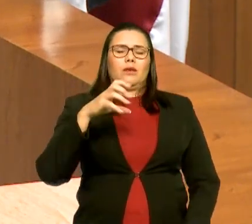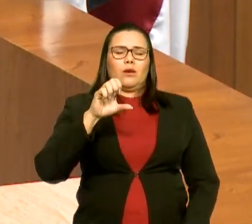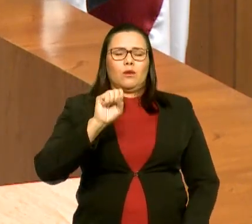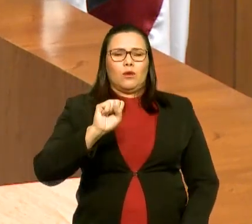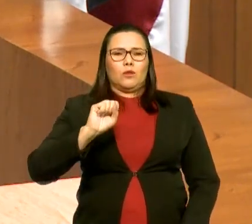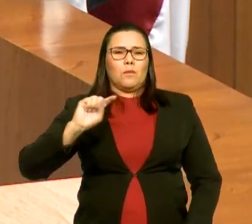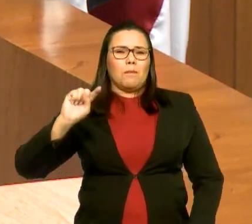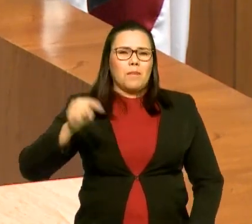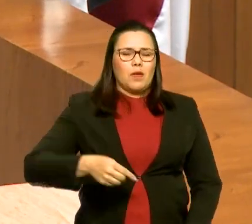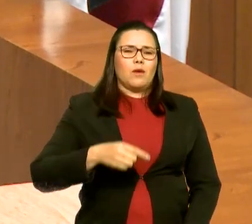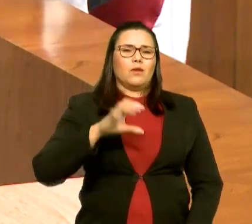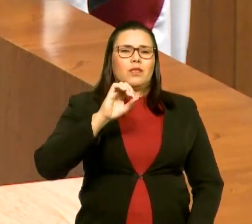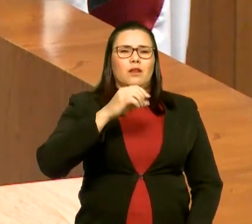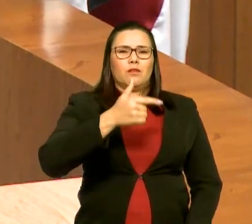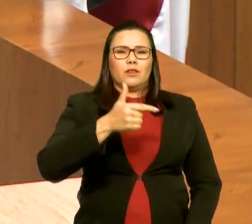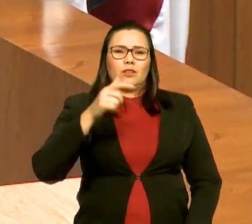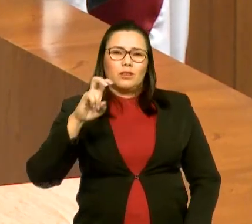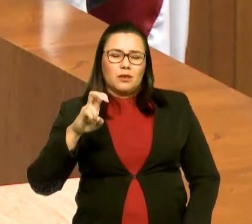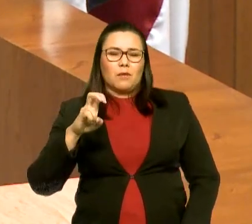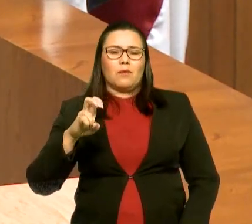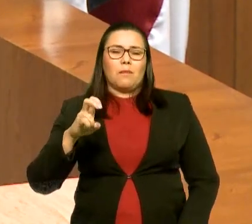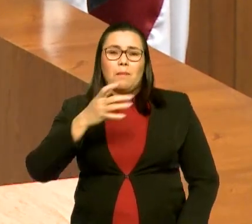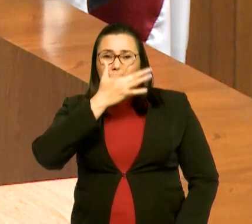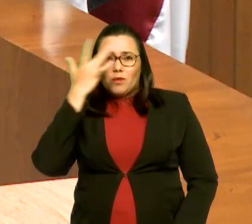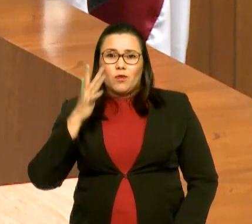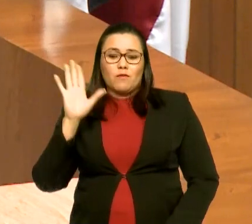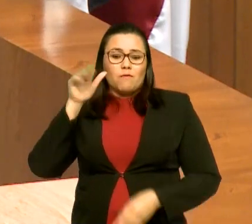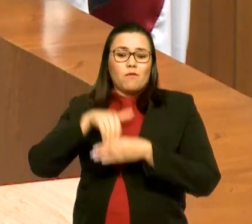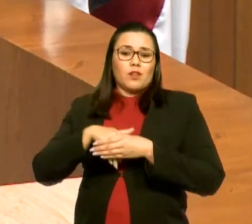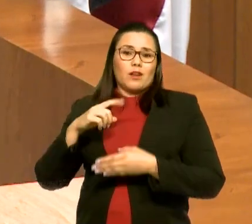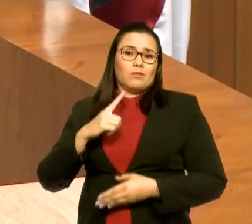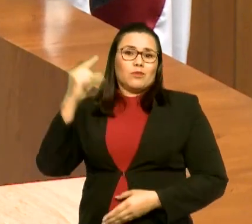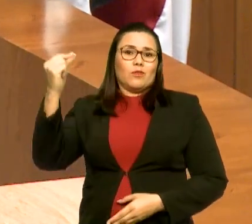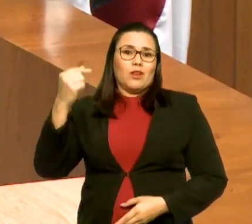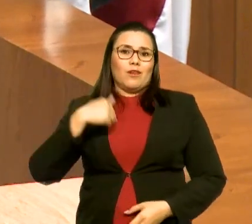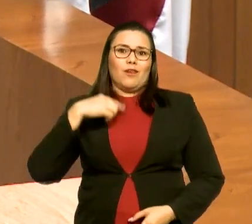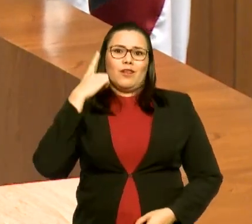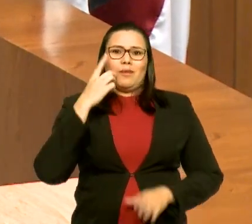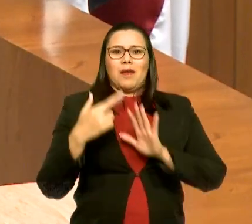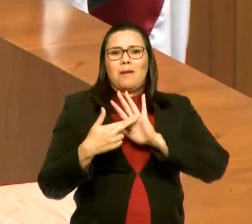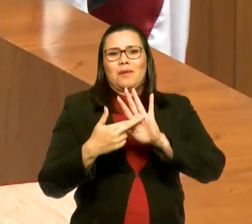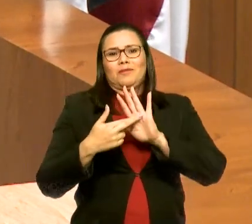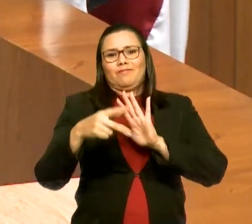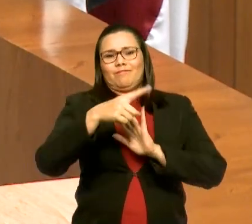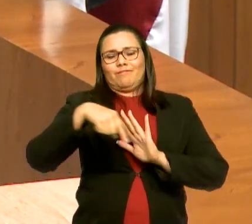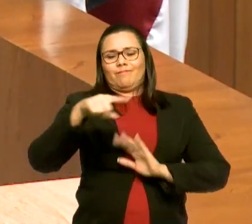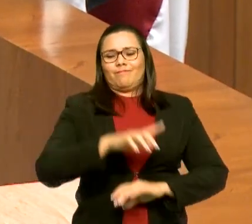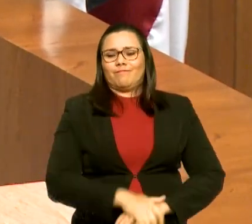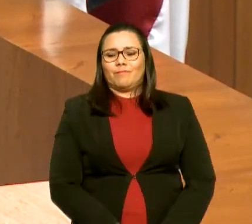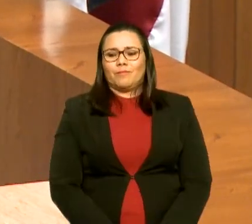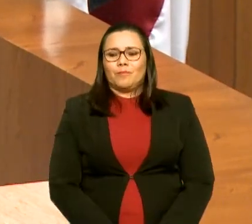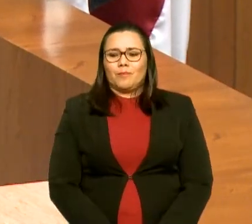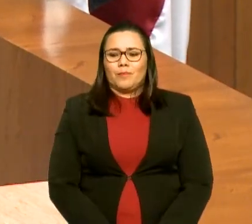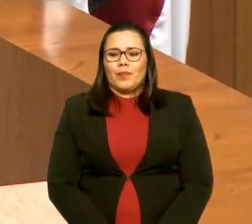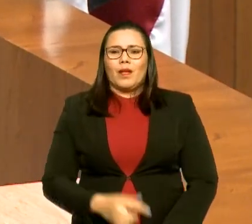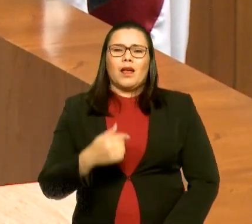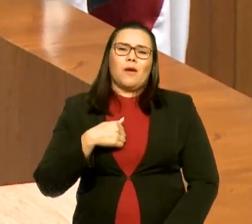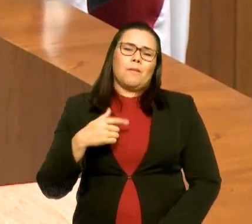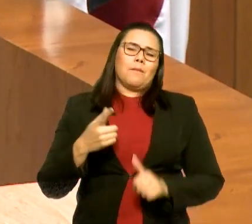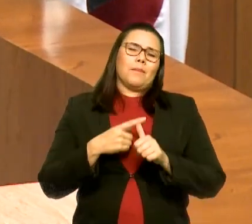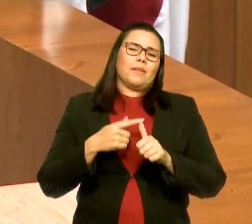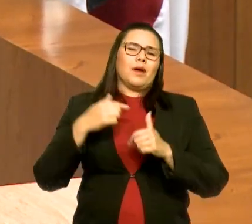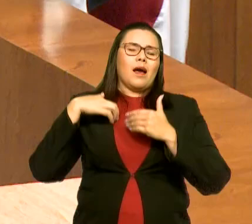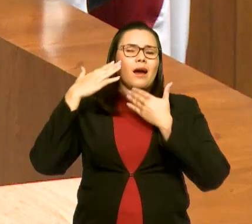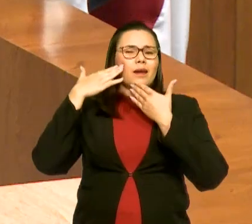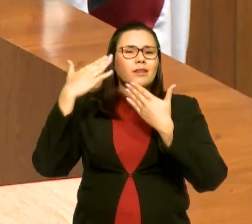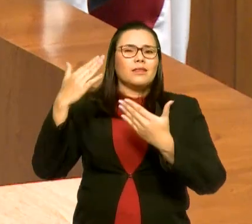quem sou muito grata fazer este pronunciamento. O meu maior sentimento, ora externado, é o da gratidão a Deus